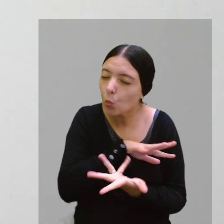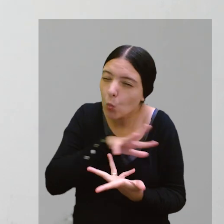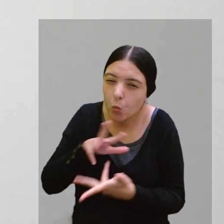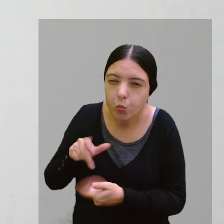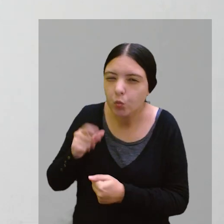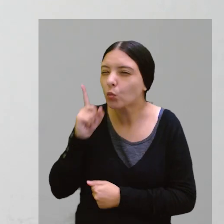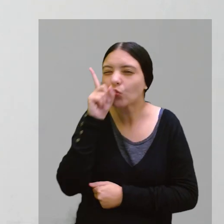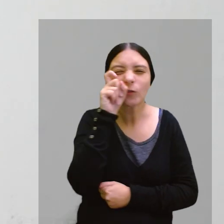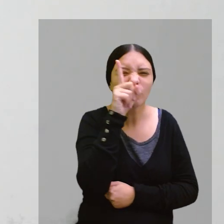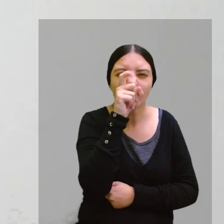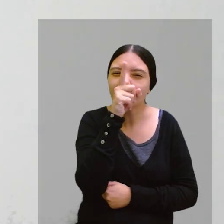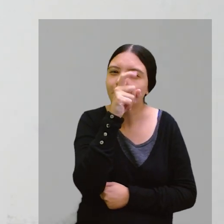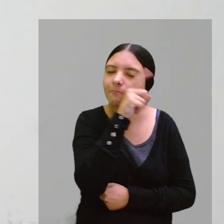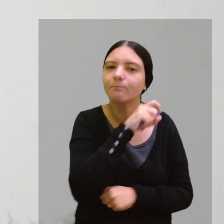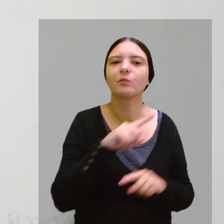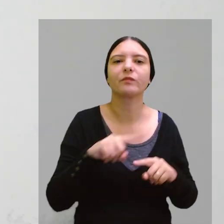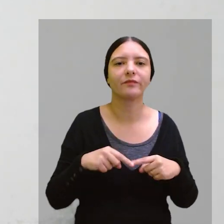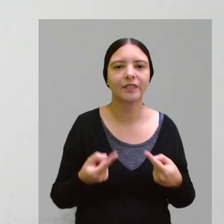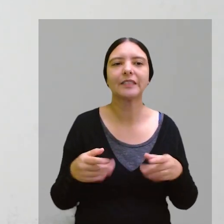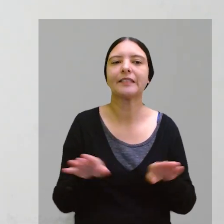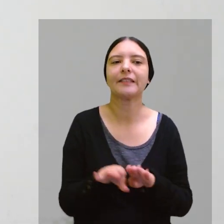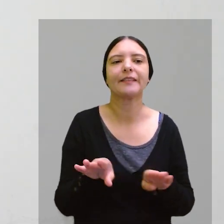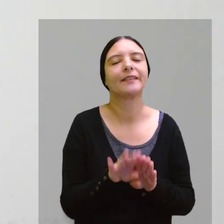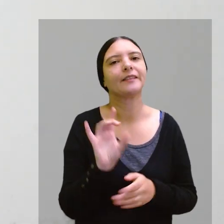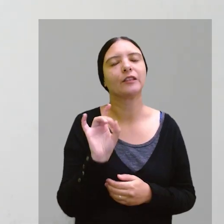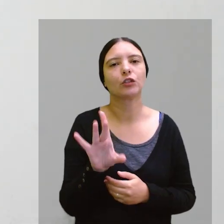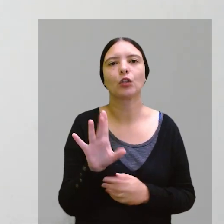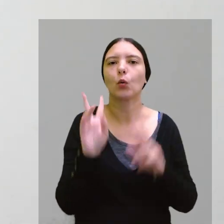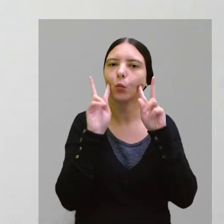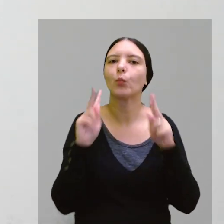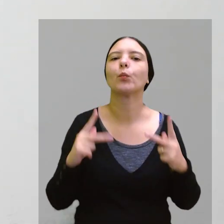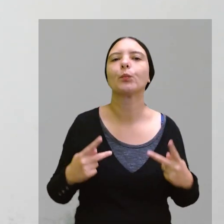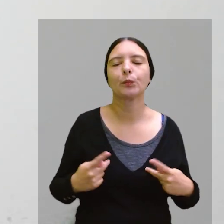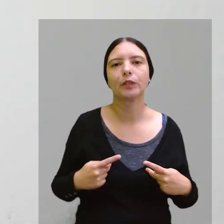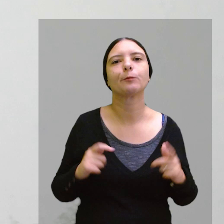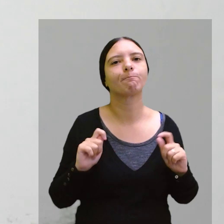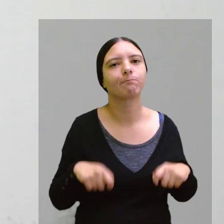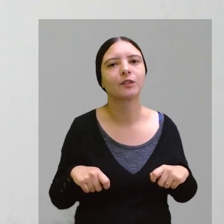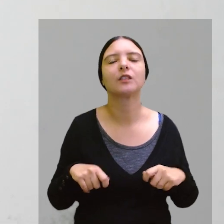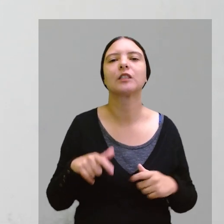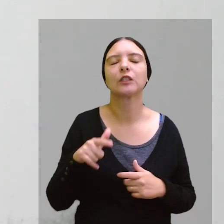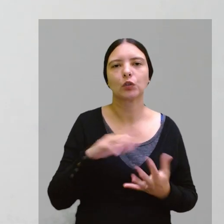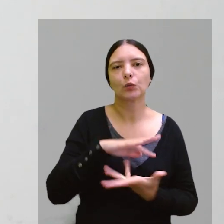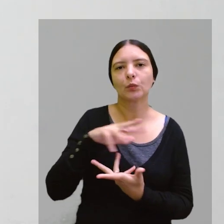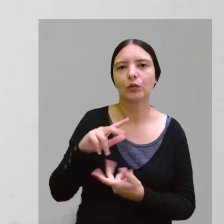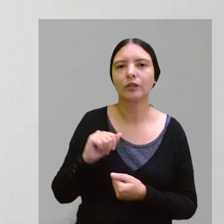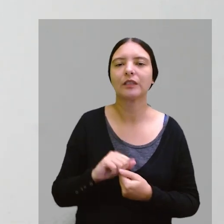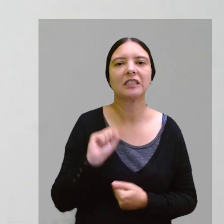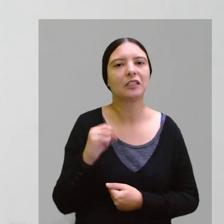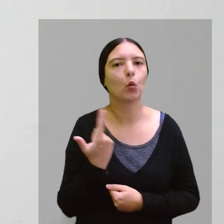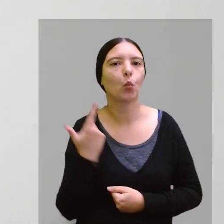universo, mas supondo que apenas a espécie humana esteja considerada no universo. Se